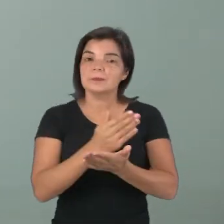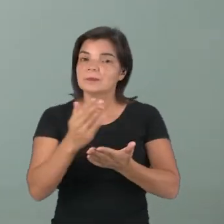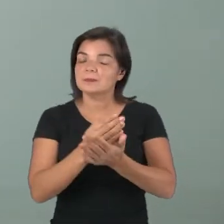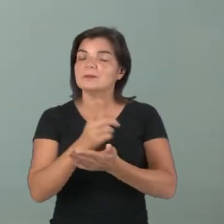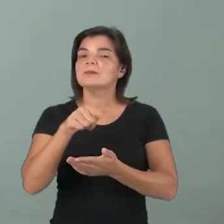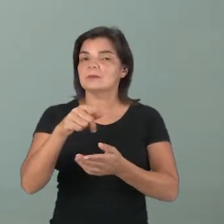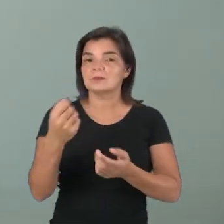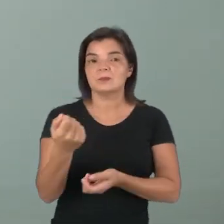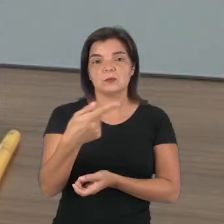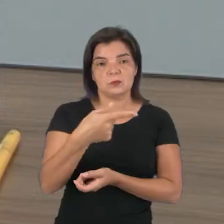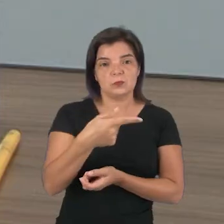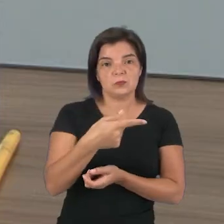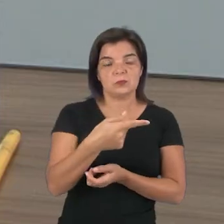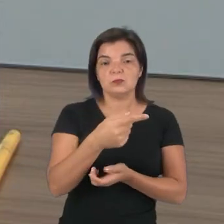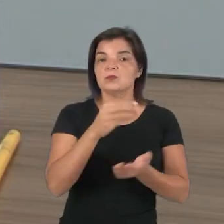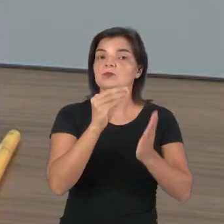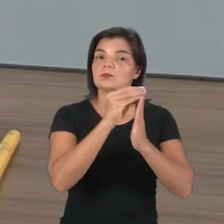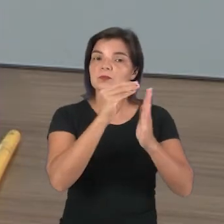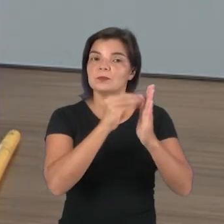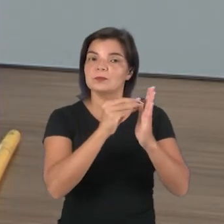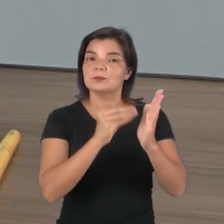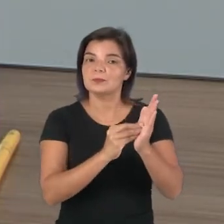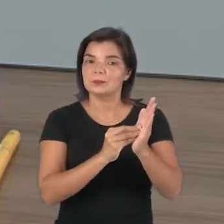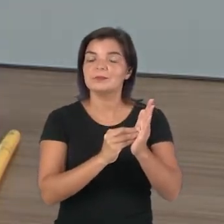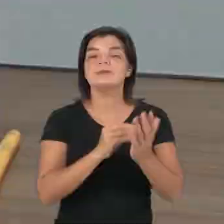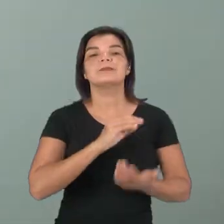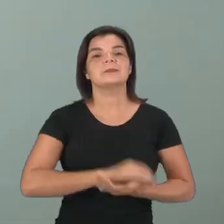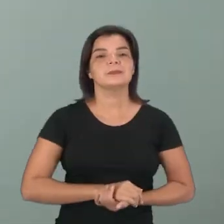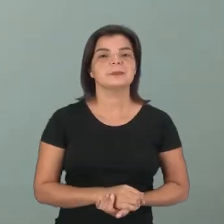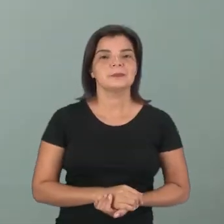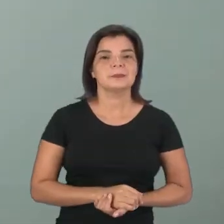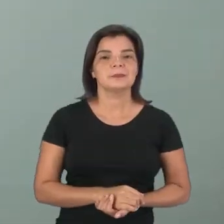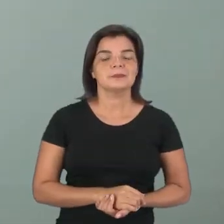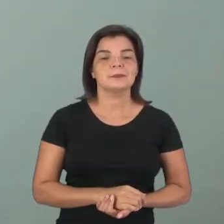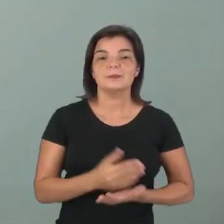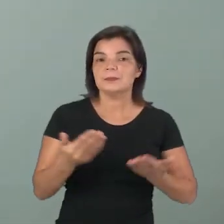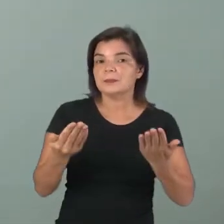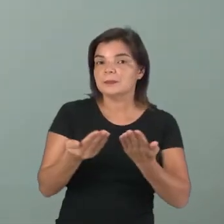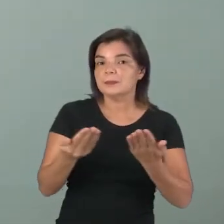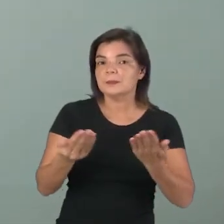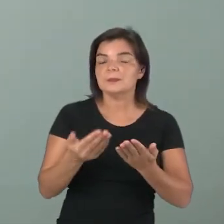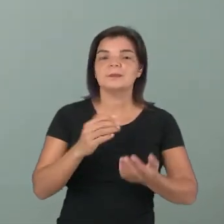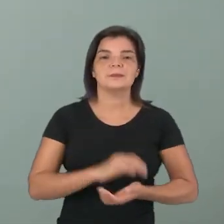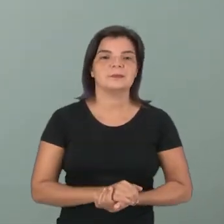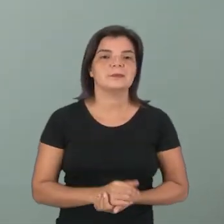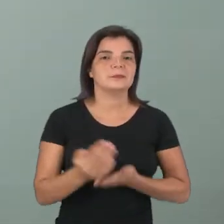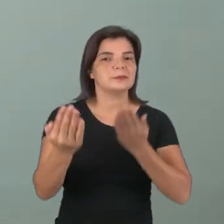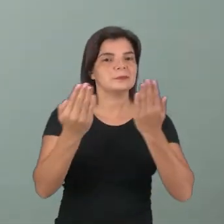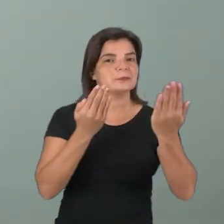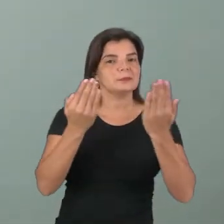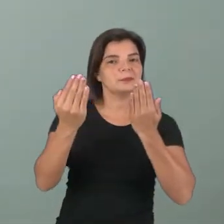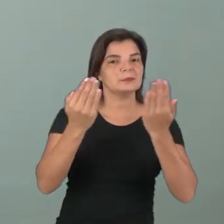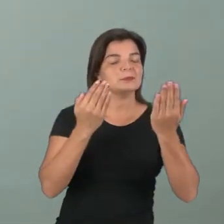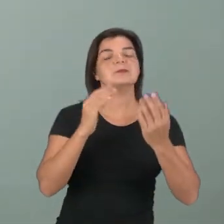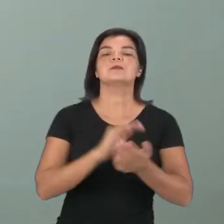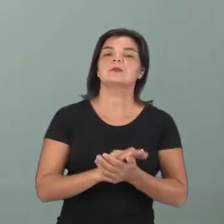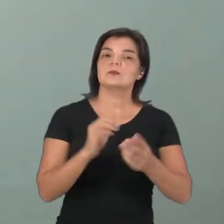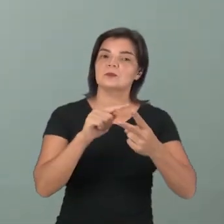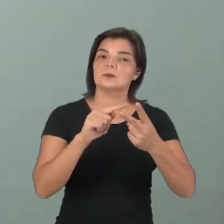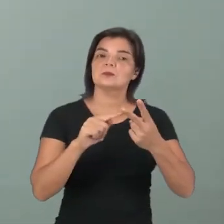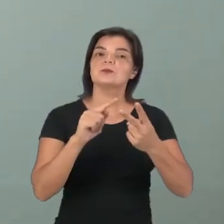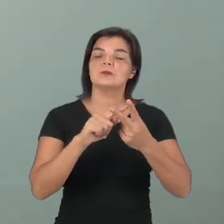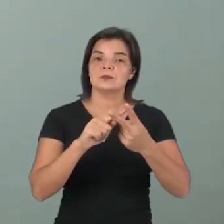mais comprido que a agenda, certo? Agora vamos comparar as